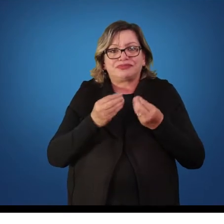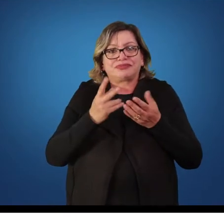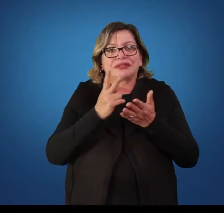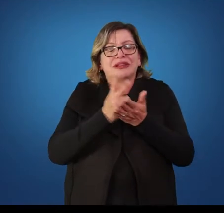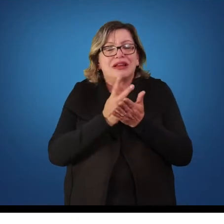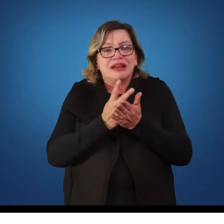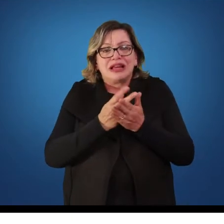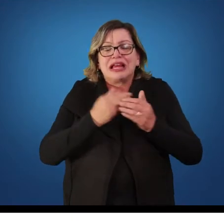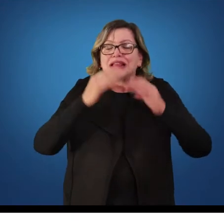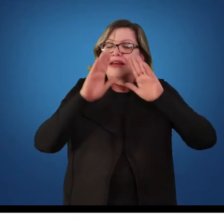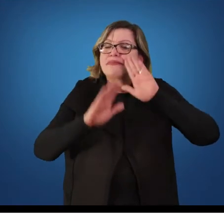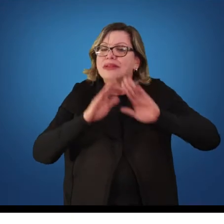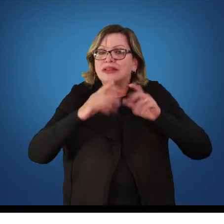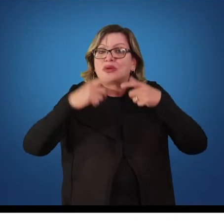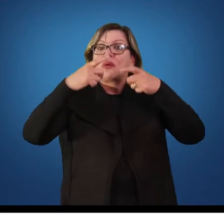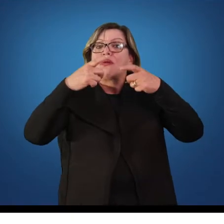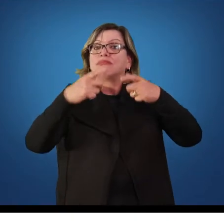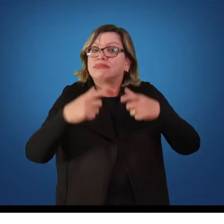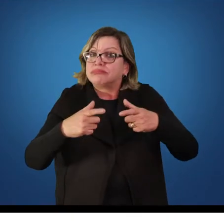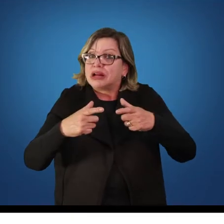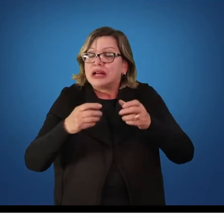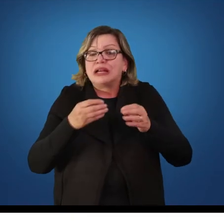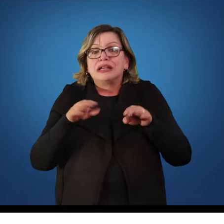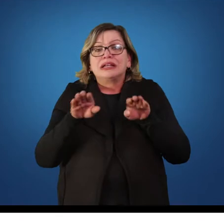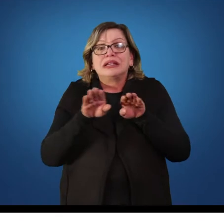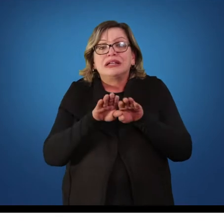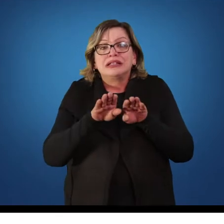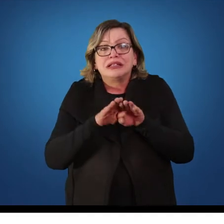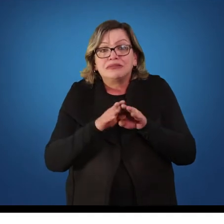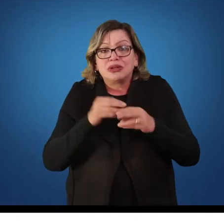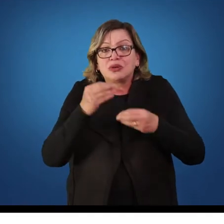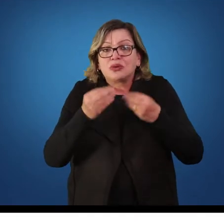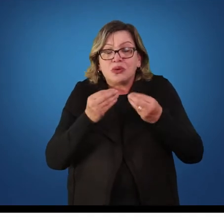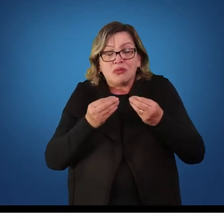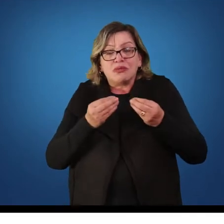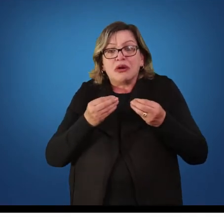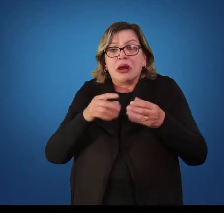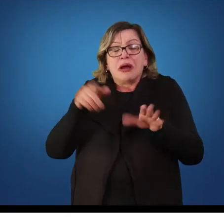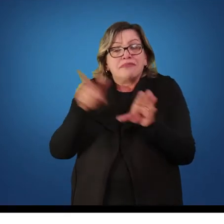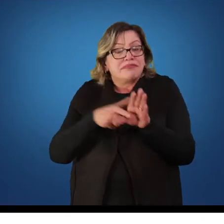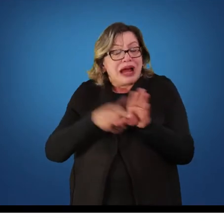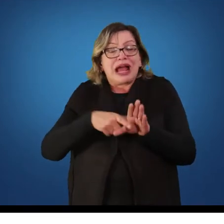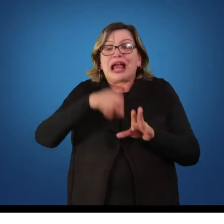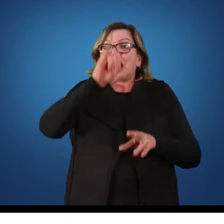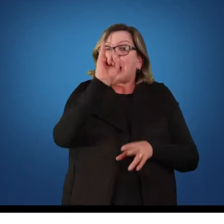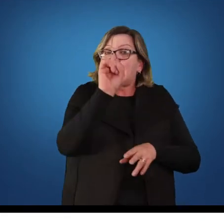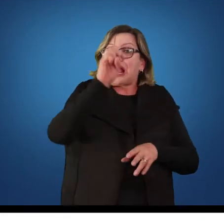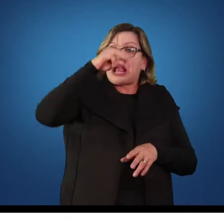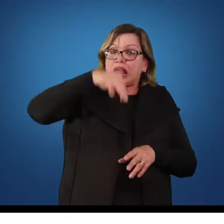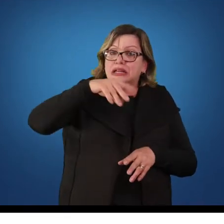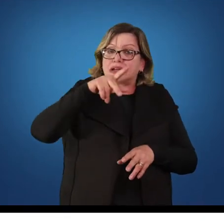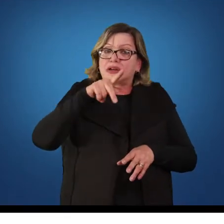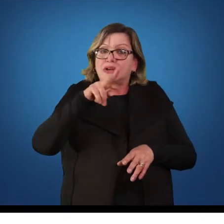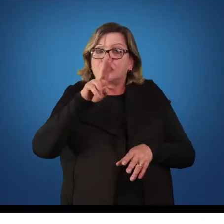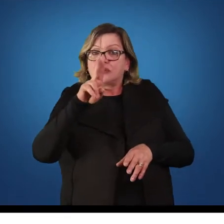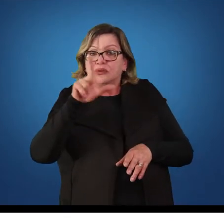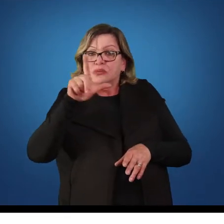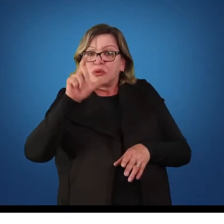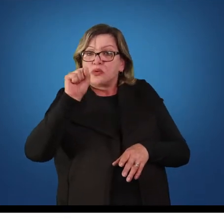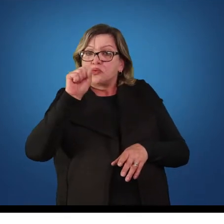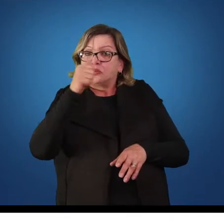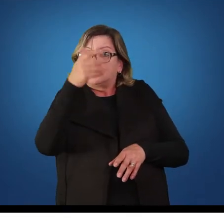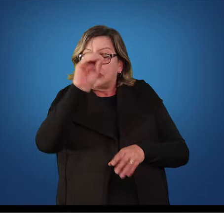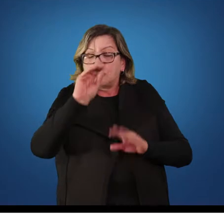na quadra e também qual é a social pede impulsão pra isso né às vezes não se poderá